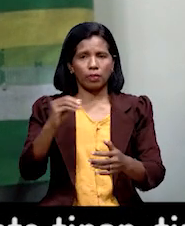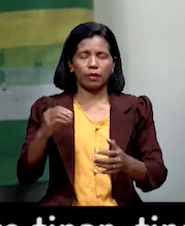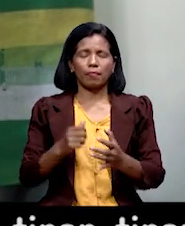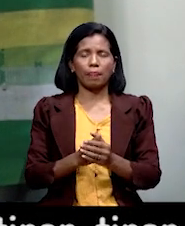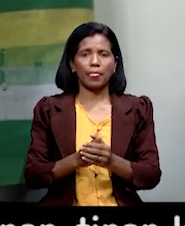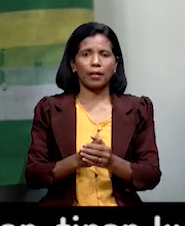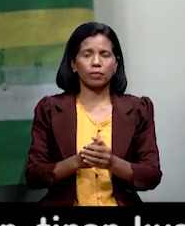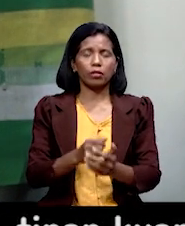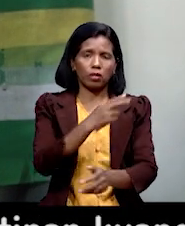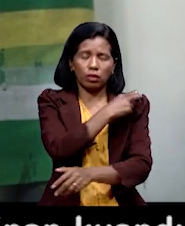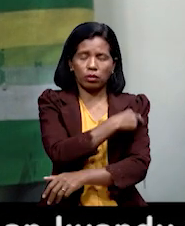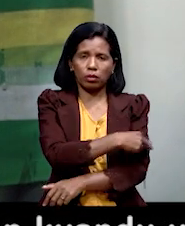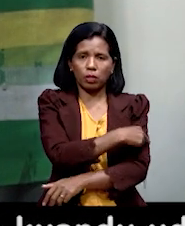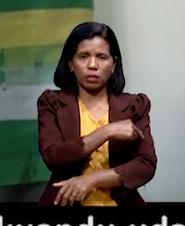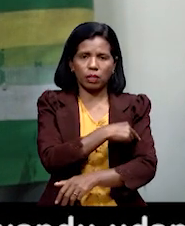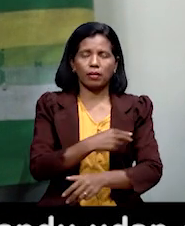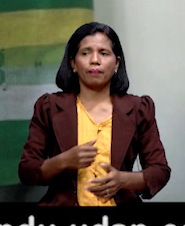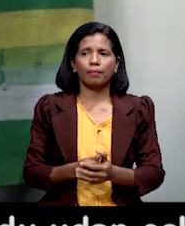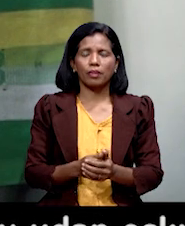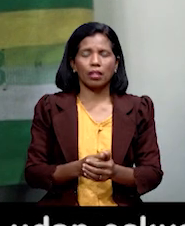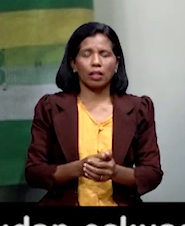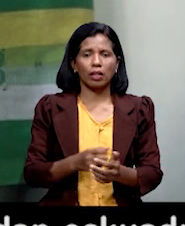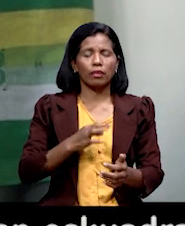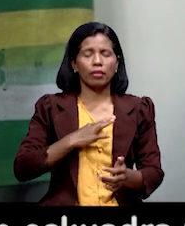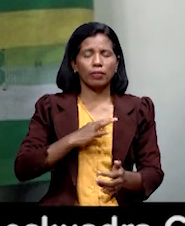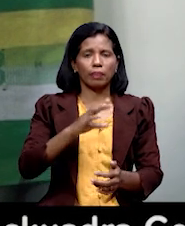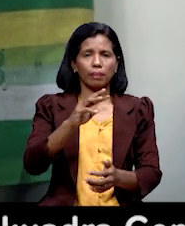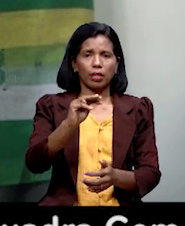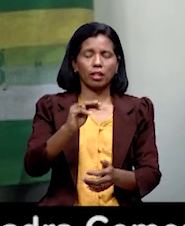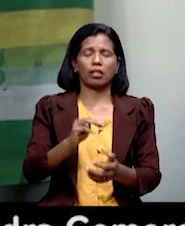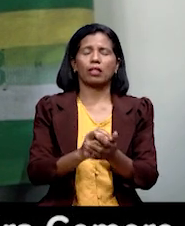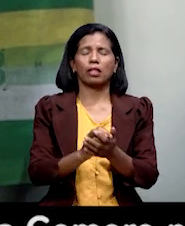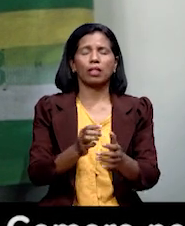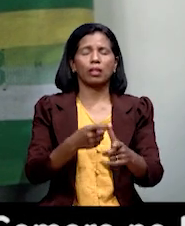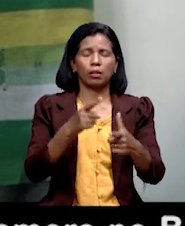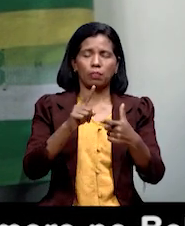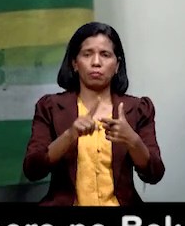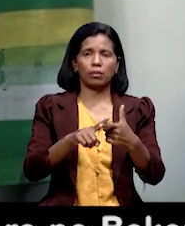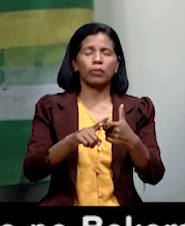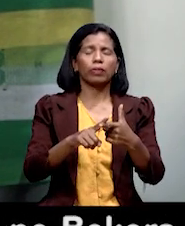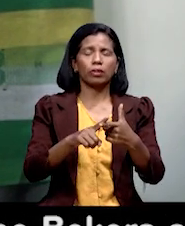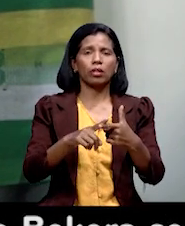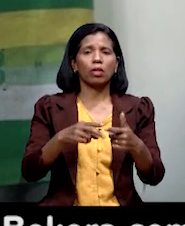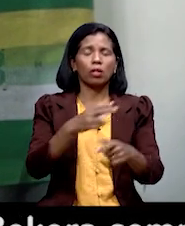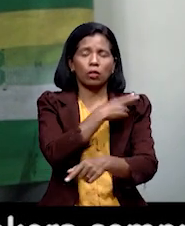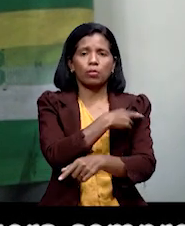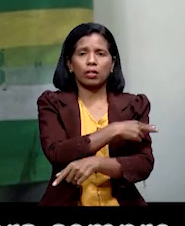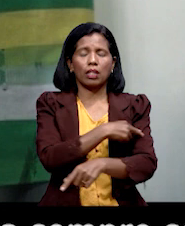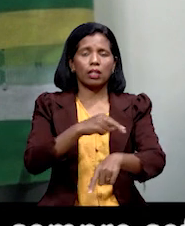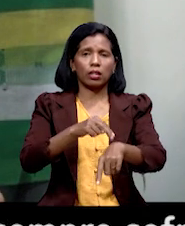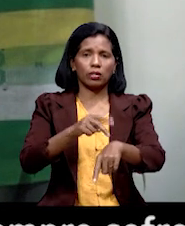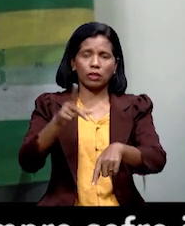clínica privado Fatumeta, tu irmãe, Hospital Guido Valadares. Homos barupite